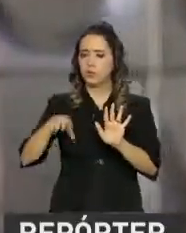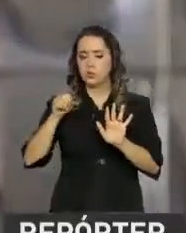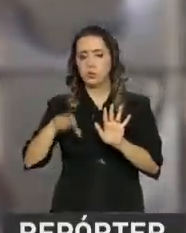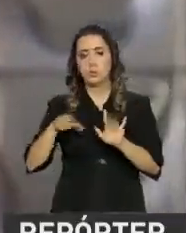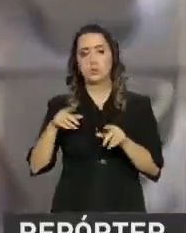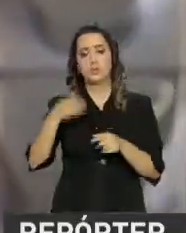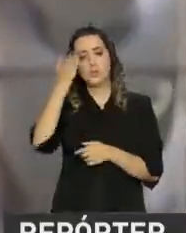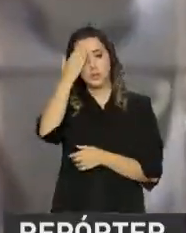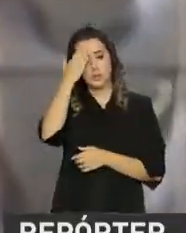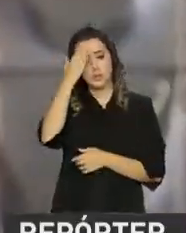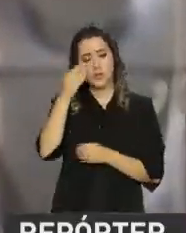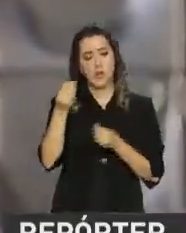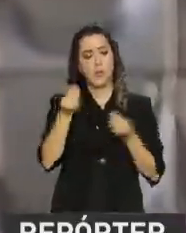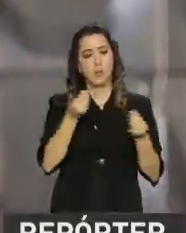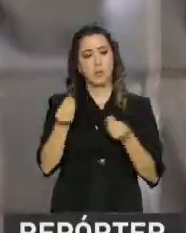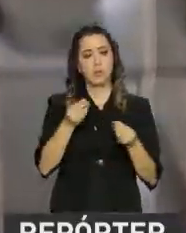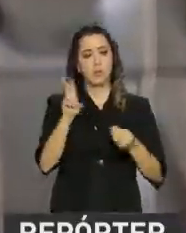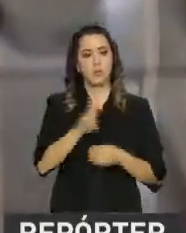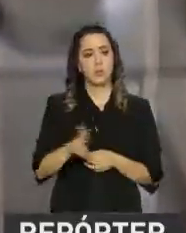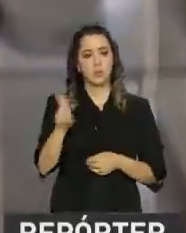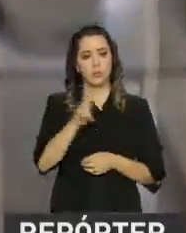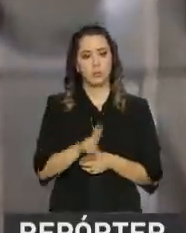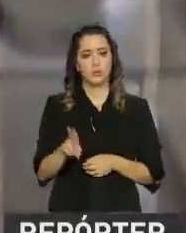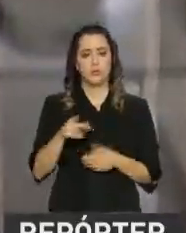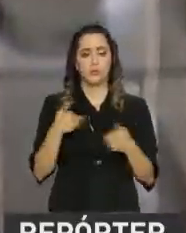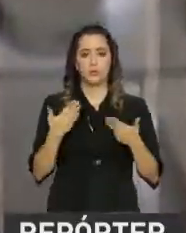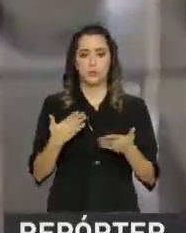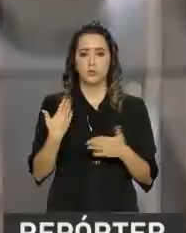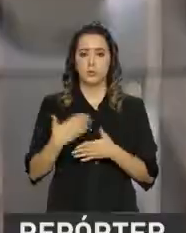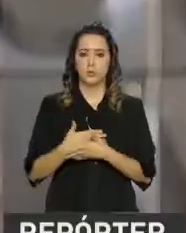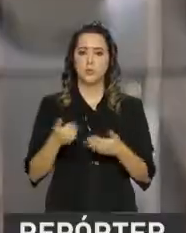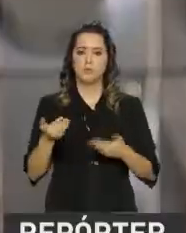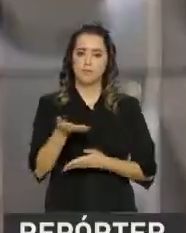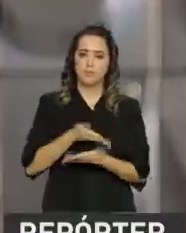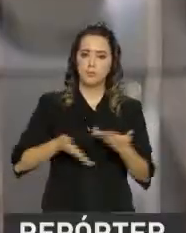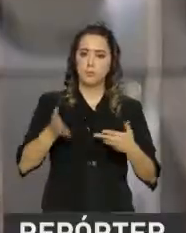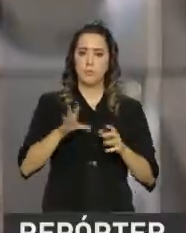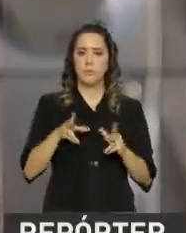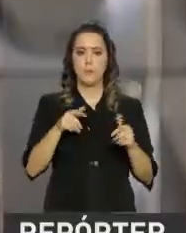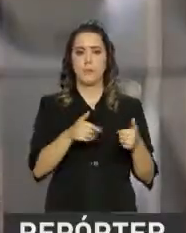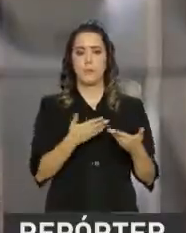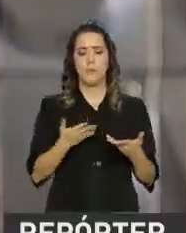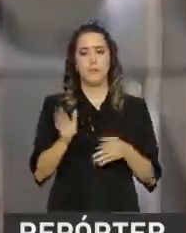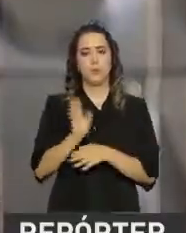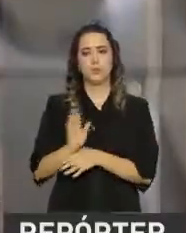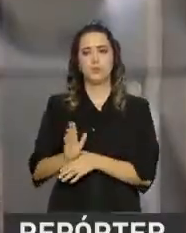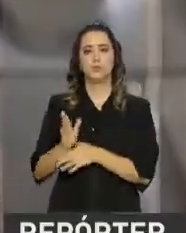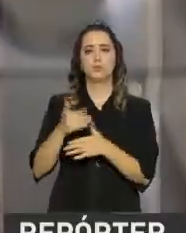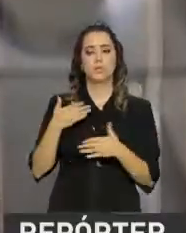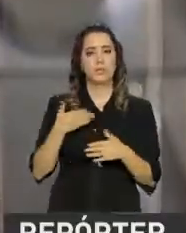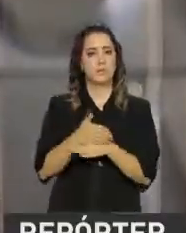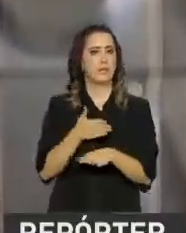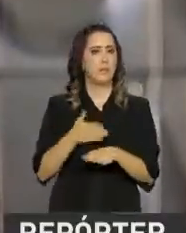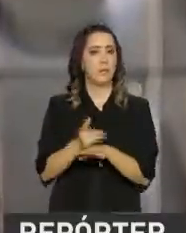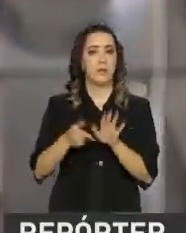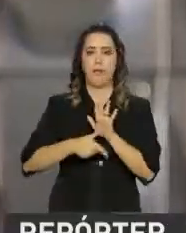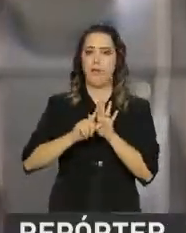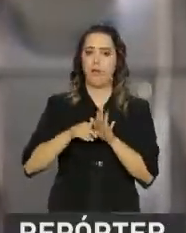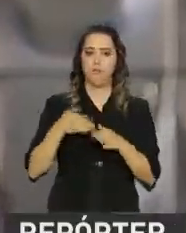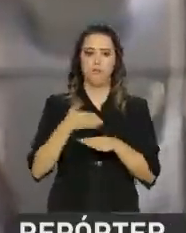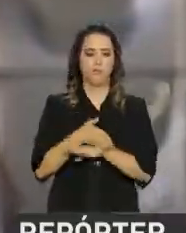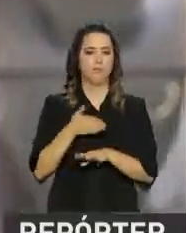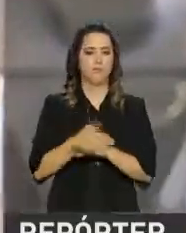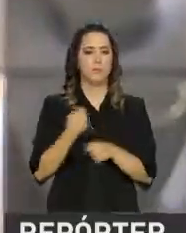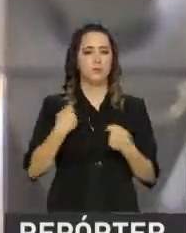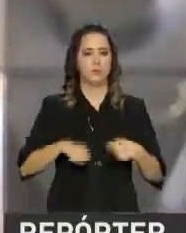as crianças tenham instrumentos bons para poder medir a relação da criança com todas as mídias e se cada vez têm acesso mais cedo a mídia